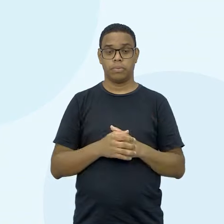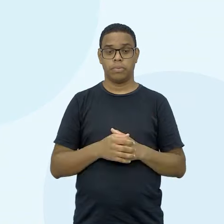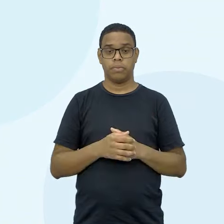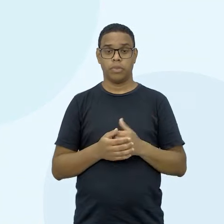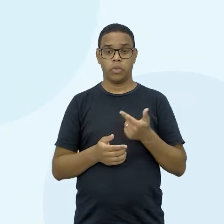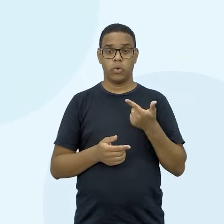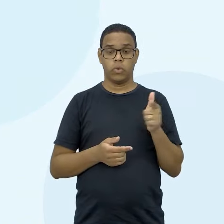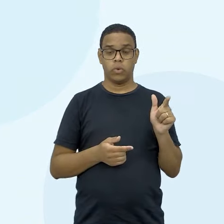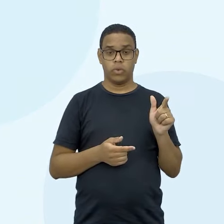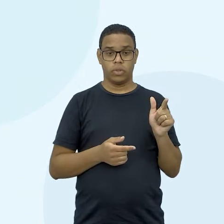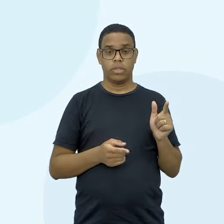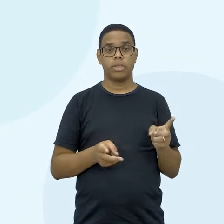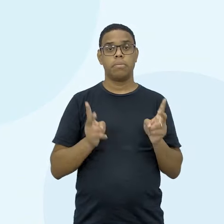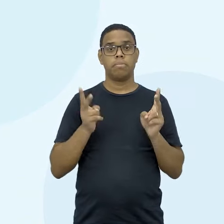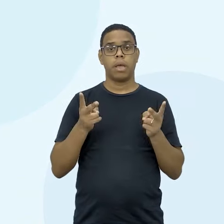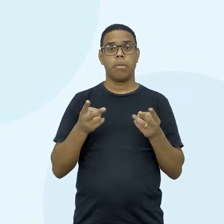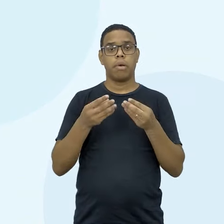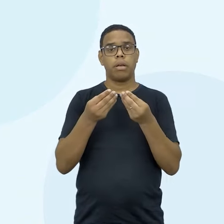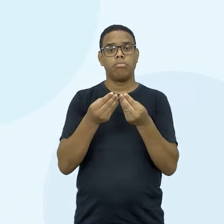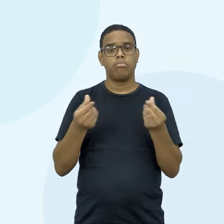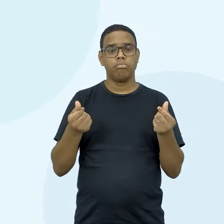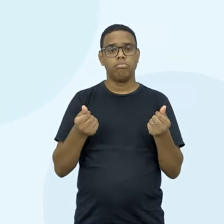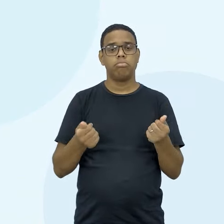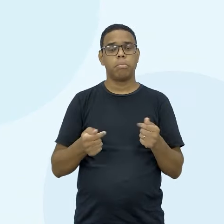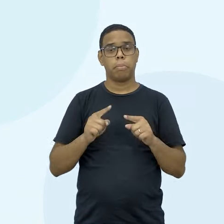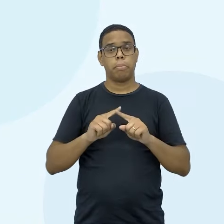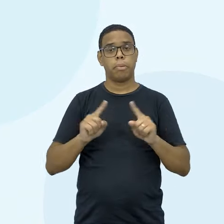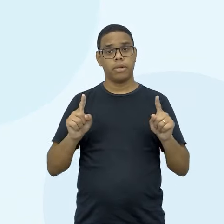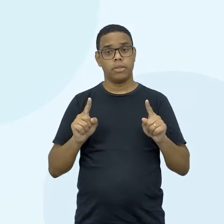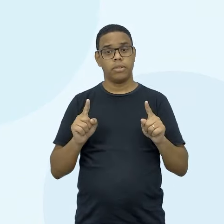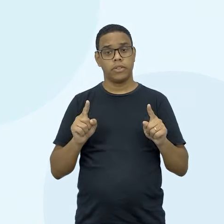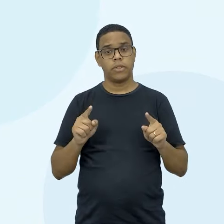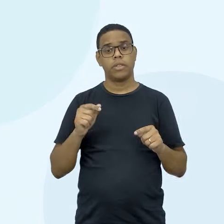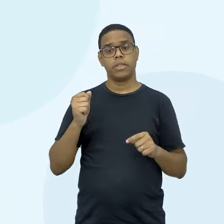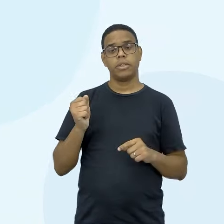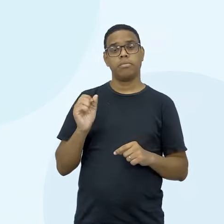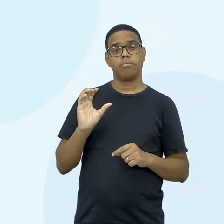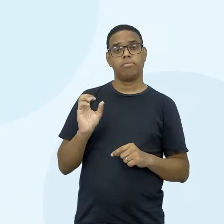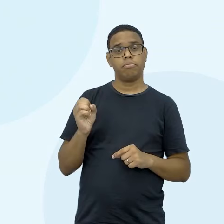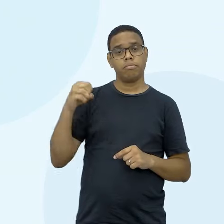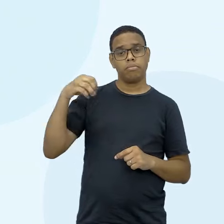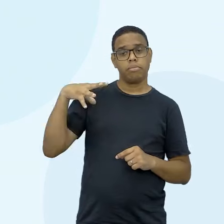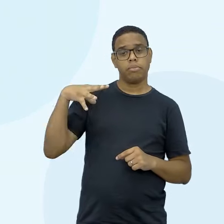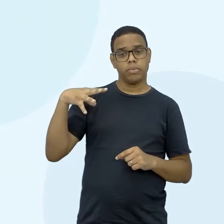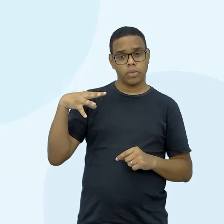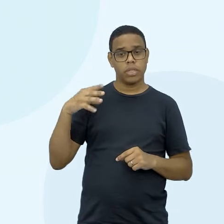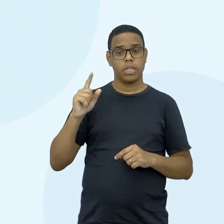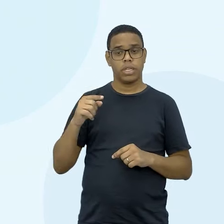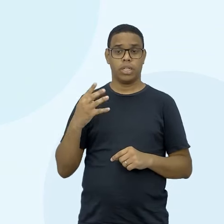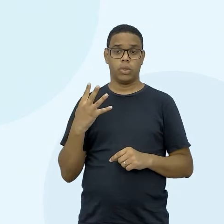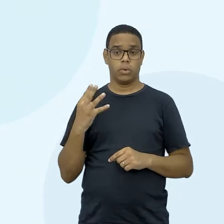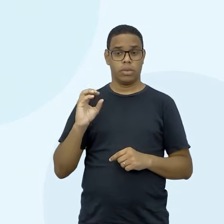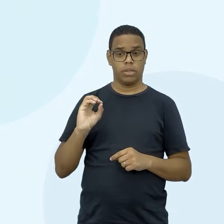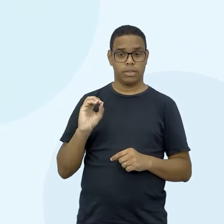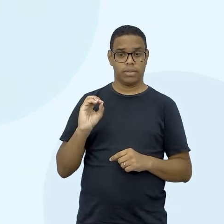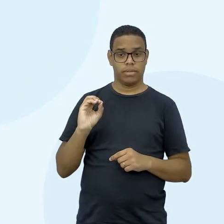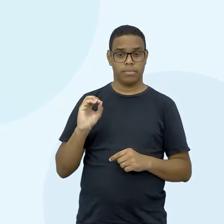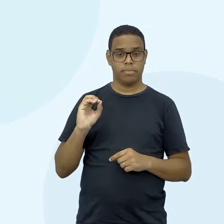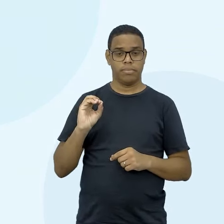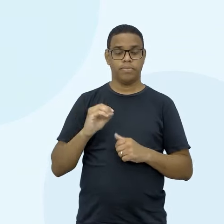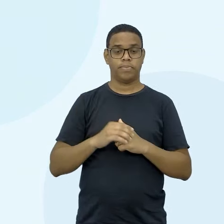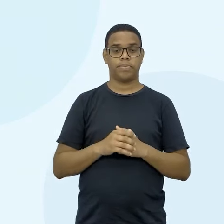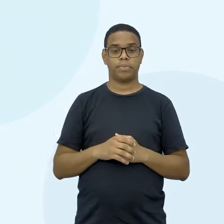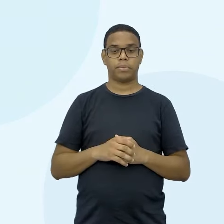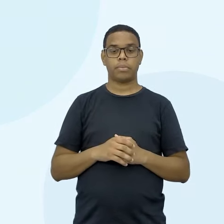essa daqui, com a mesma eficiência, só que uma lâmpada dessa correspondente a 40.